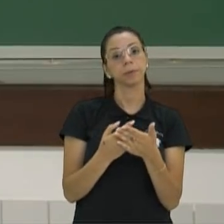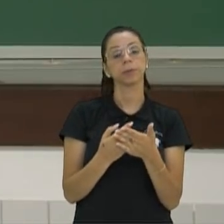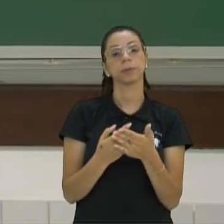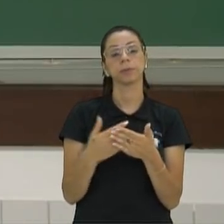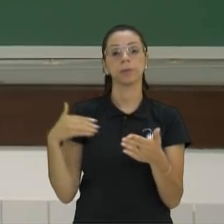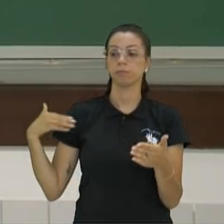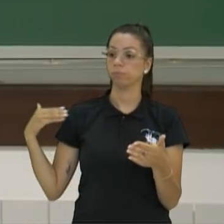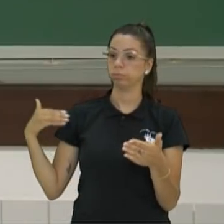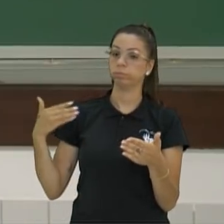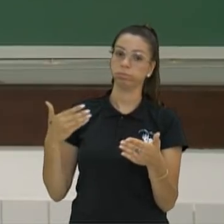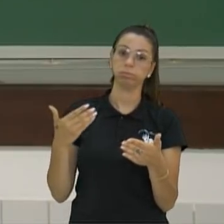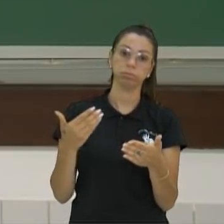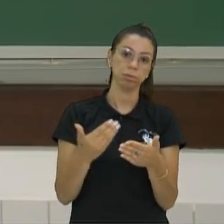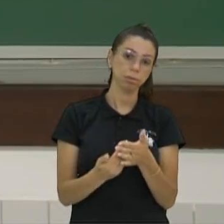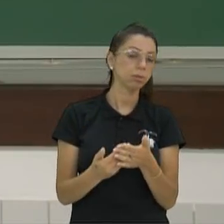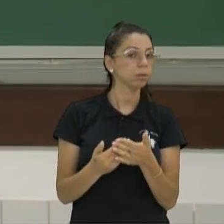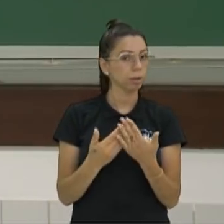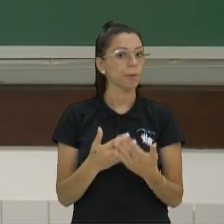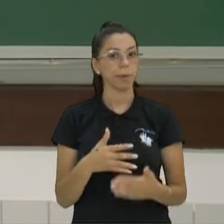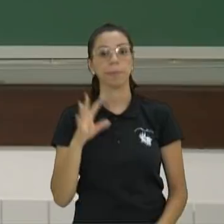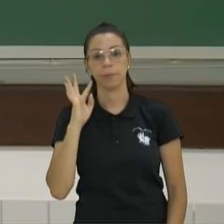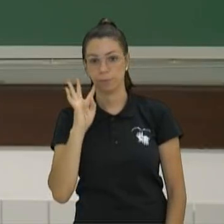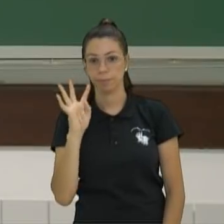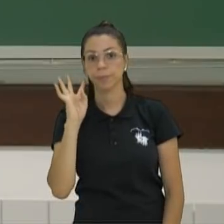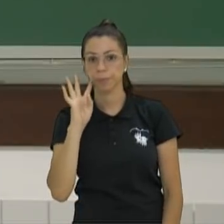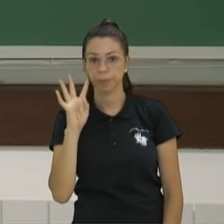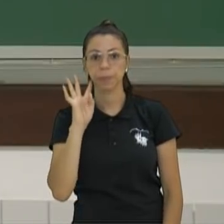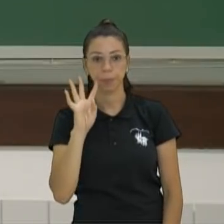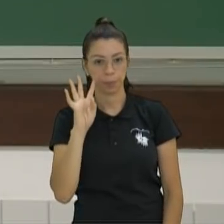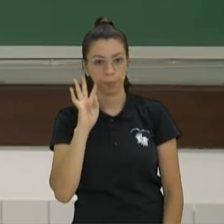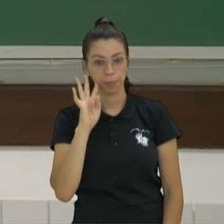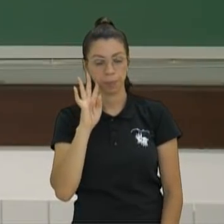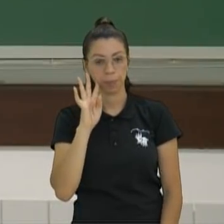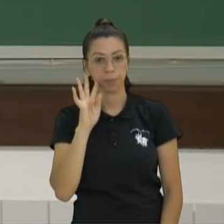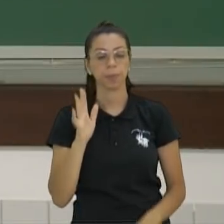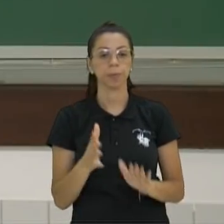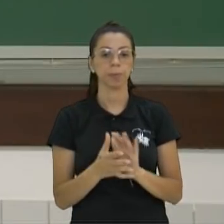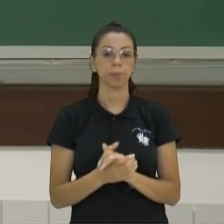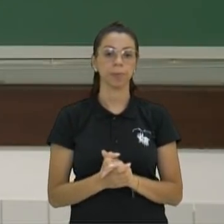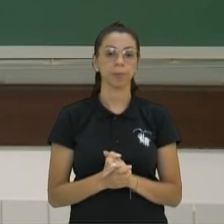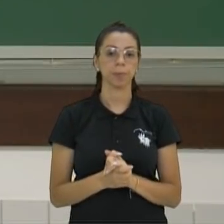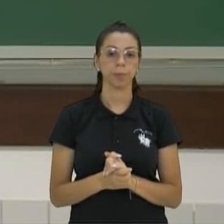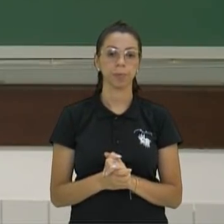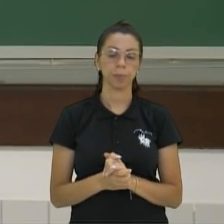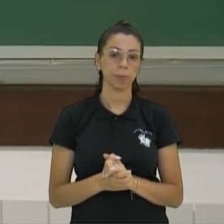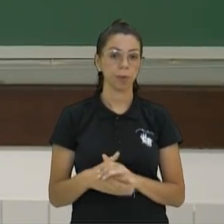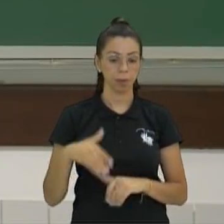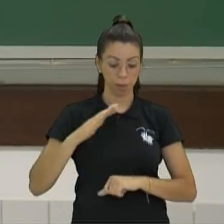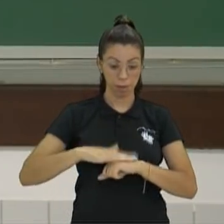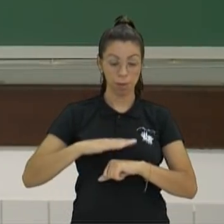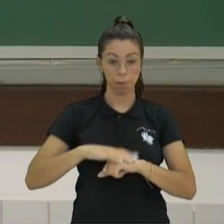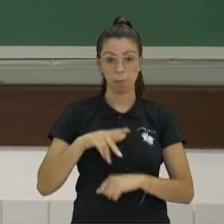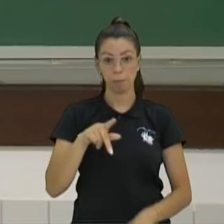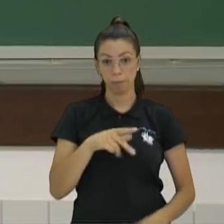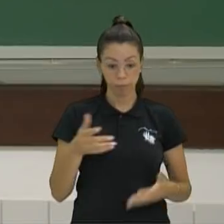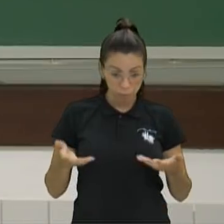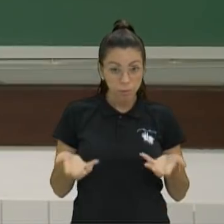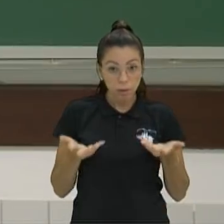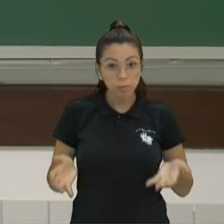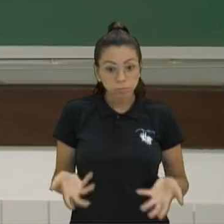práticas, algumas são muito bacanas, muito legais, tá? Eu como professor quero